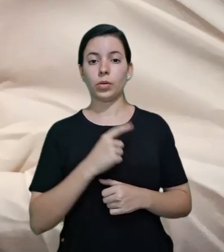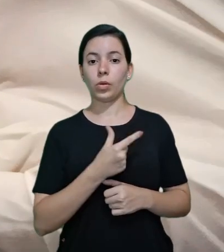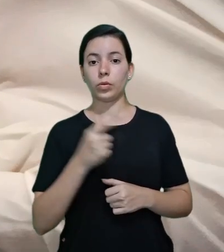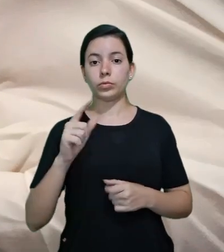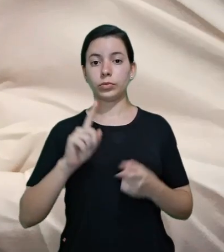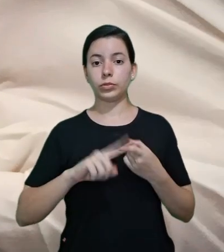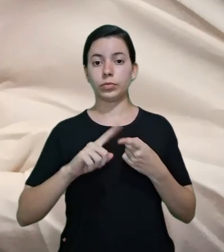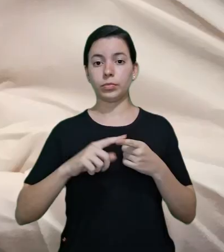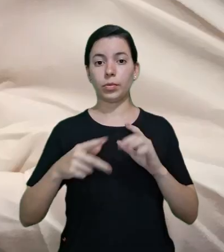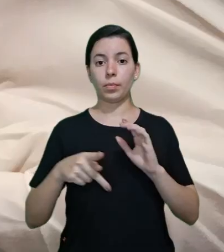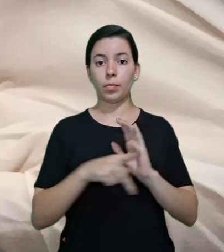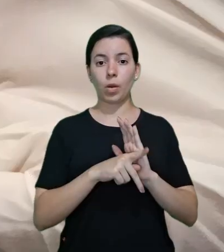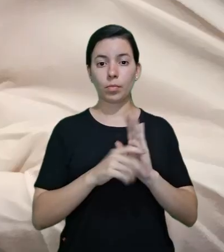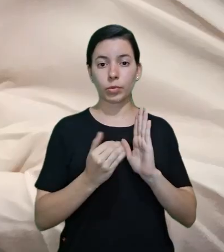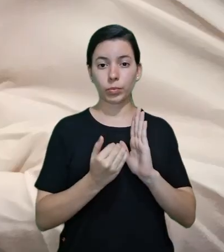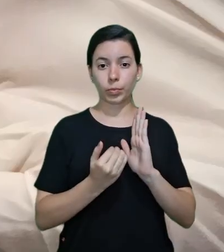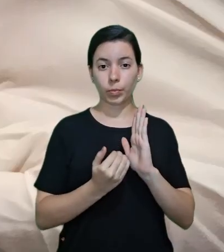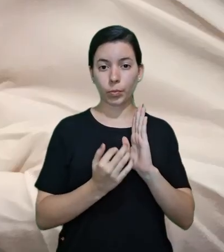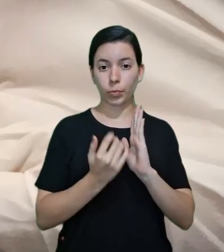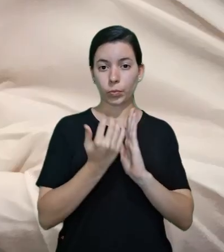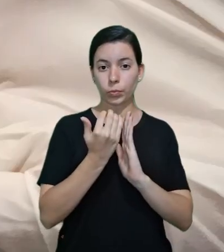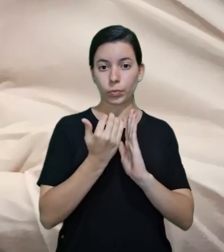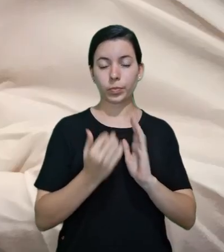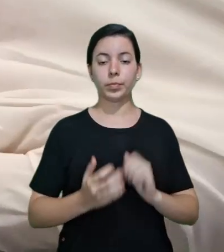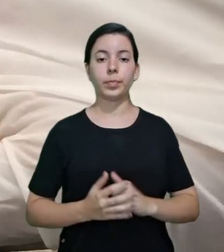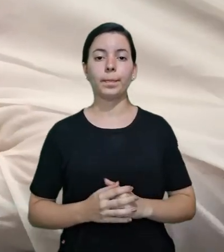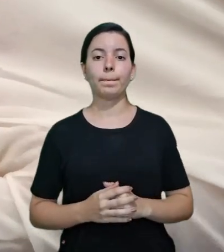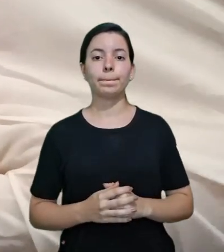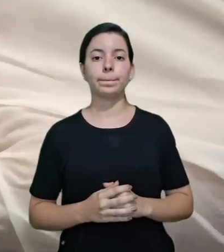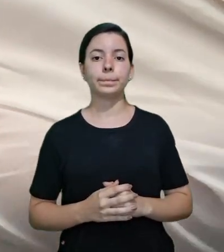o meio de cultura em camada alta,